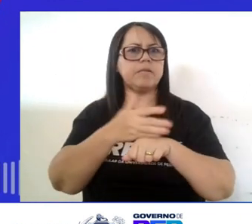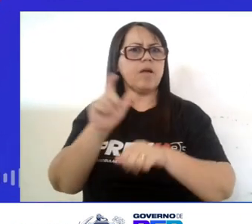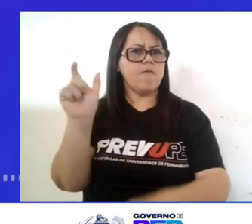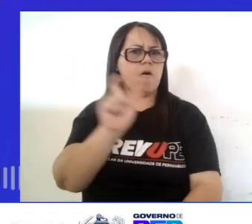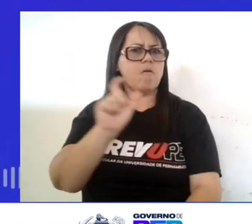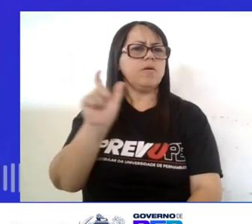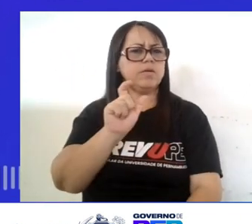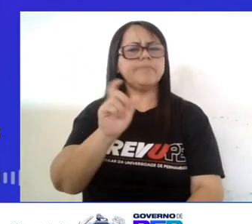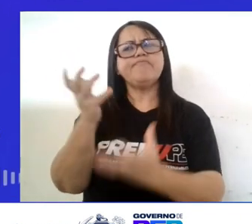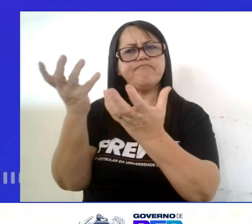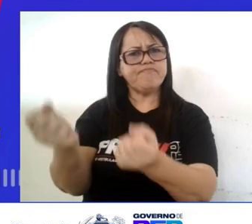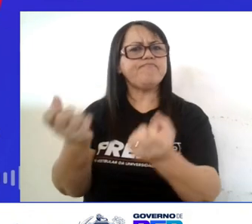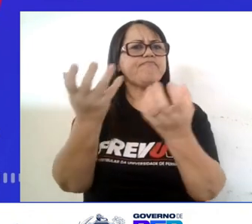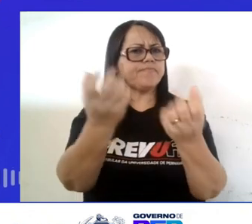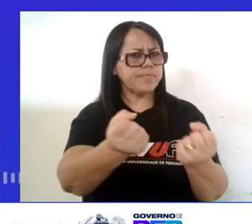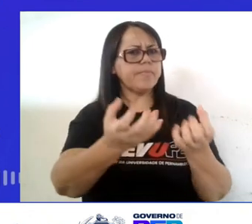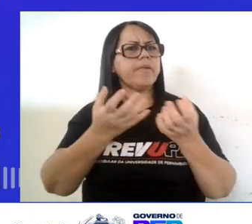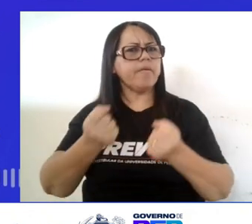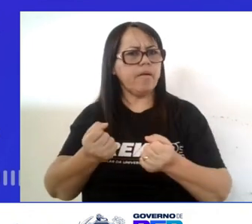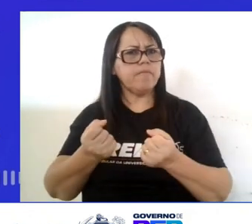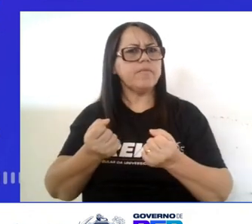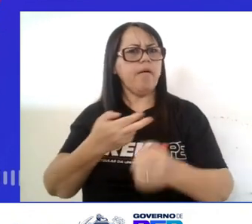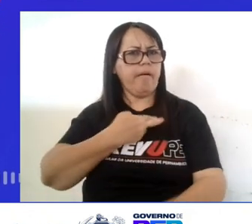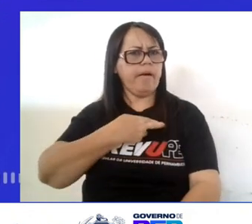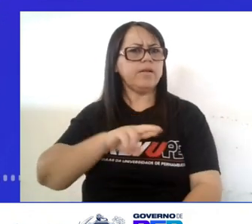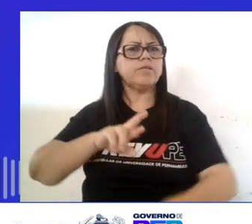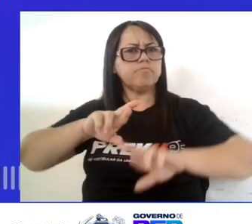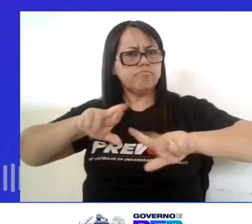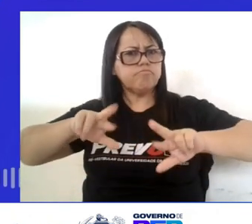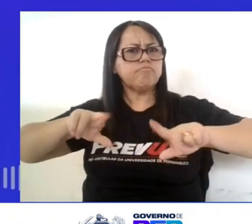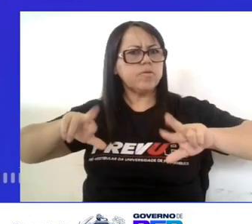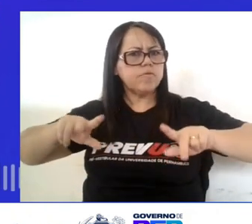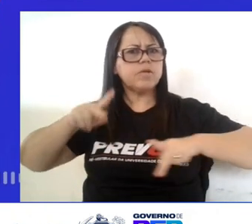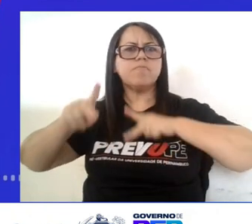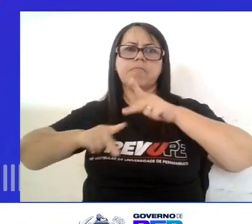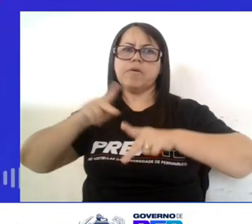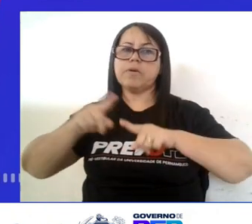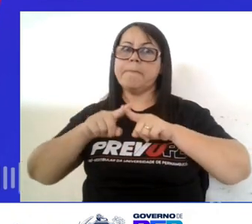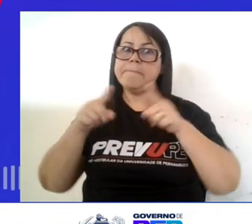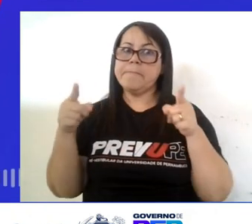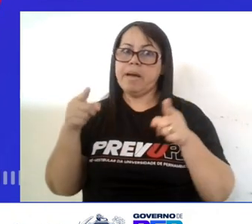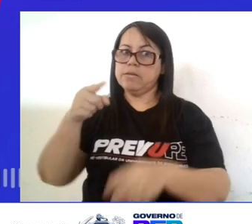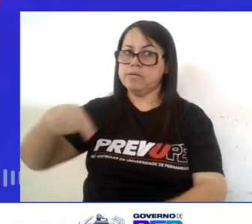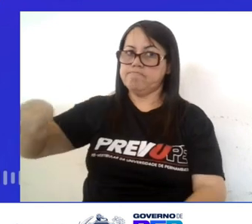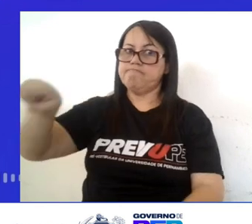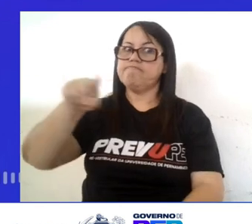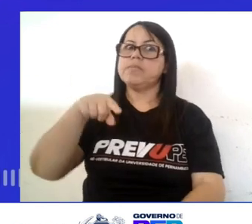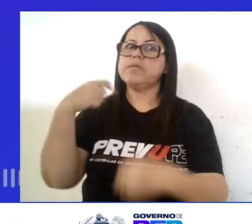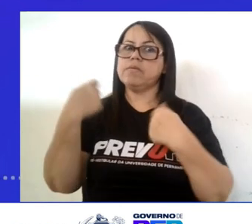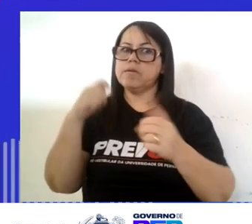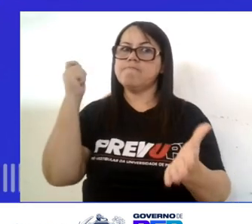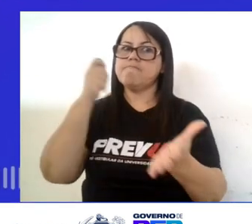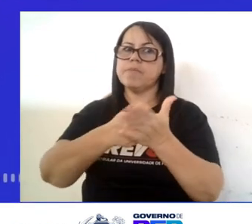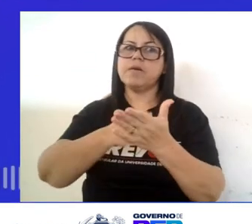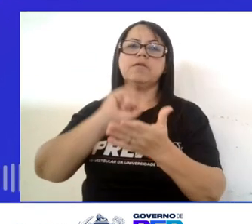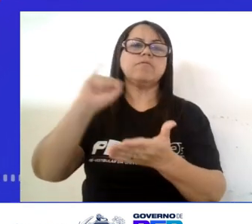ser tolerantes com a religião dos povos conquistados desde que houvesse o pagamento de impostos